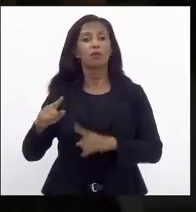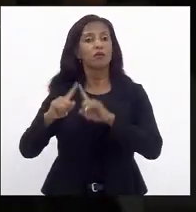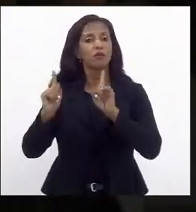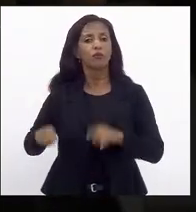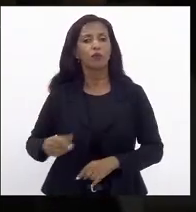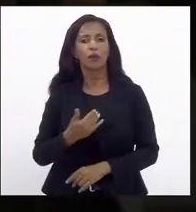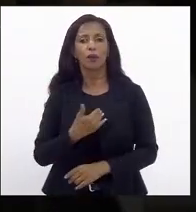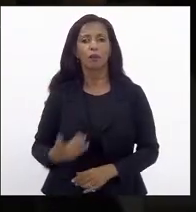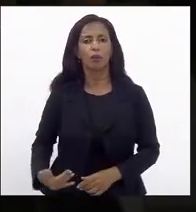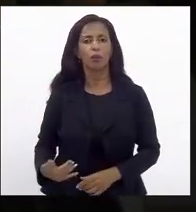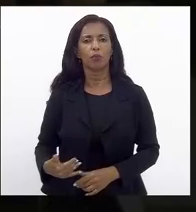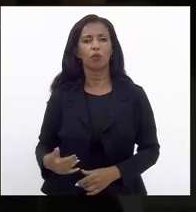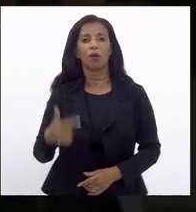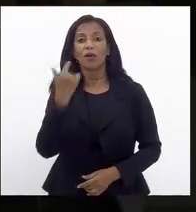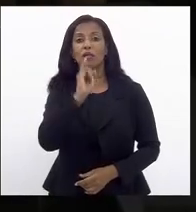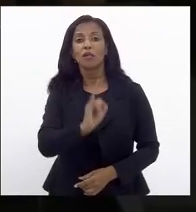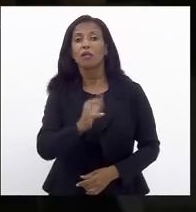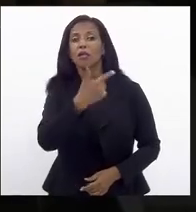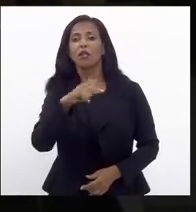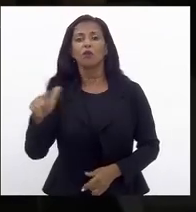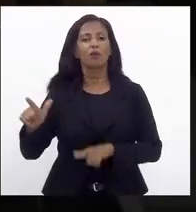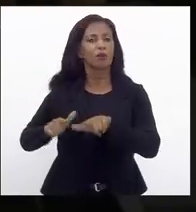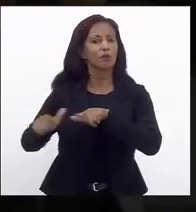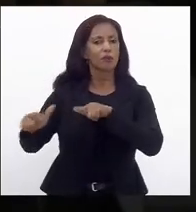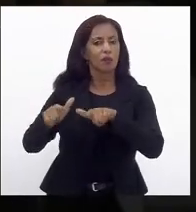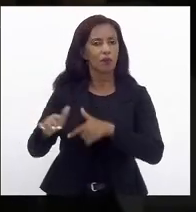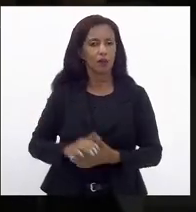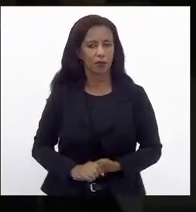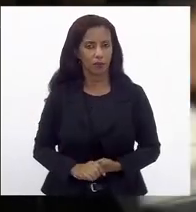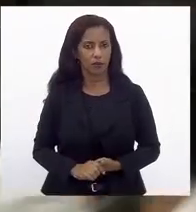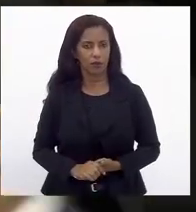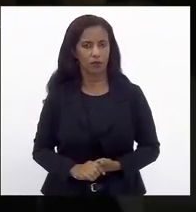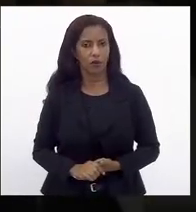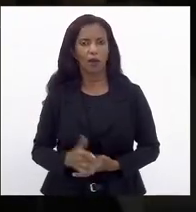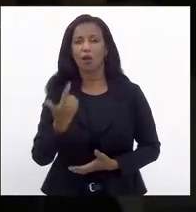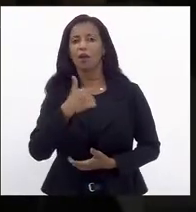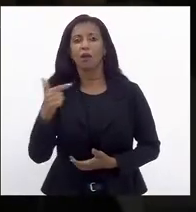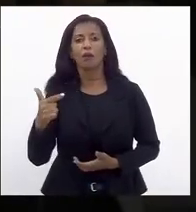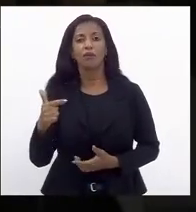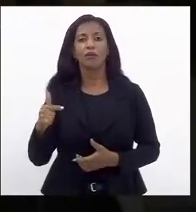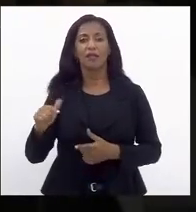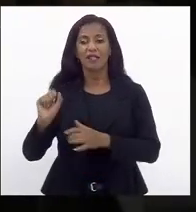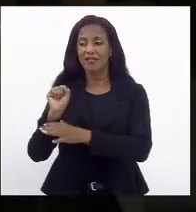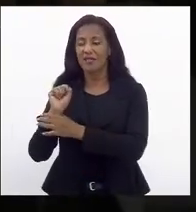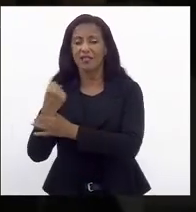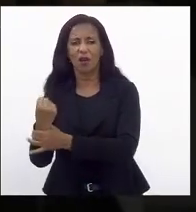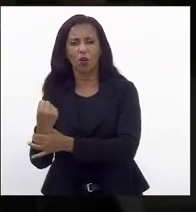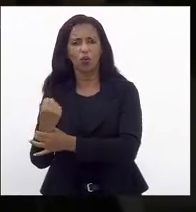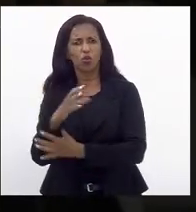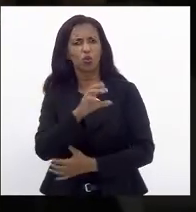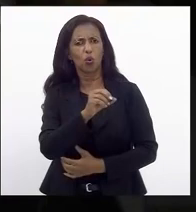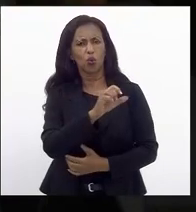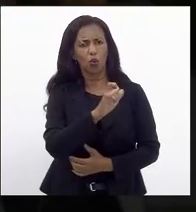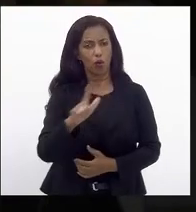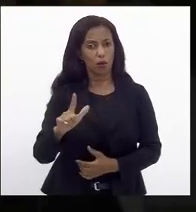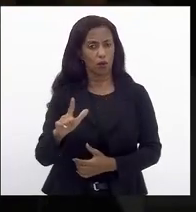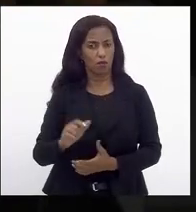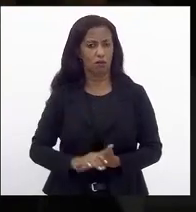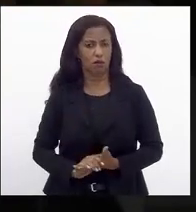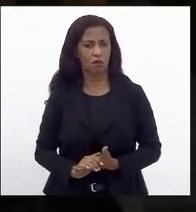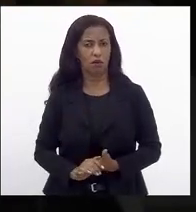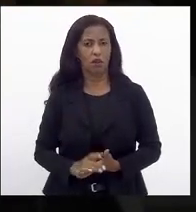serviço público sem o servidor público não existe serviço da área de segurança Coronel Salema